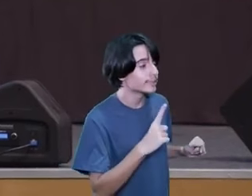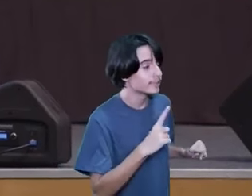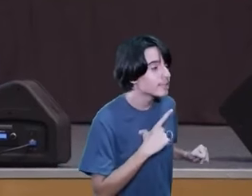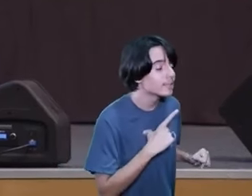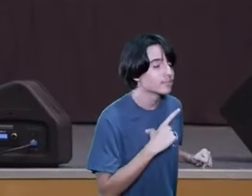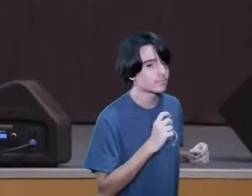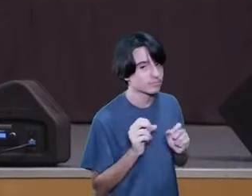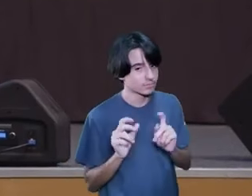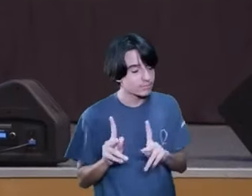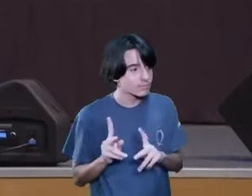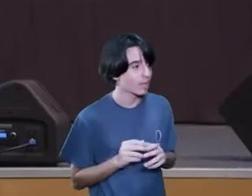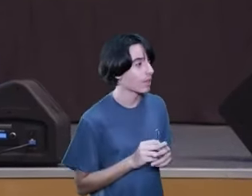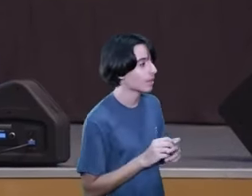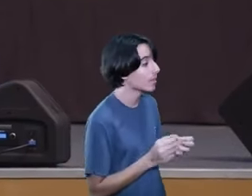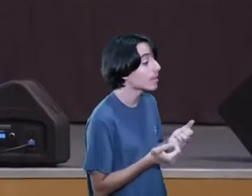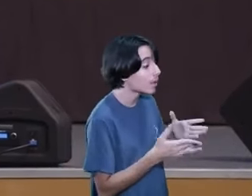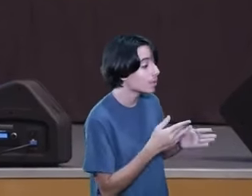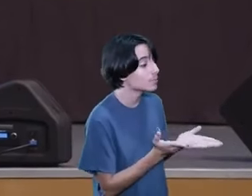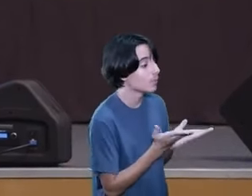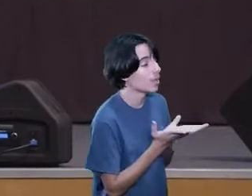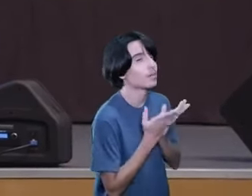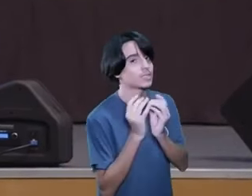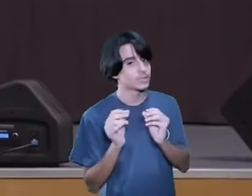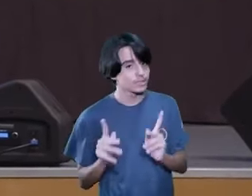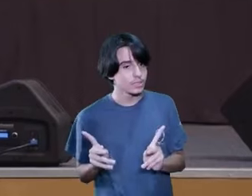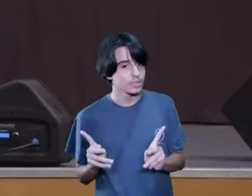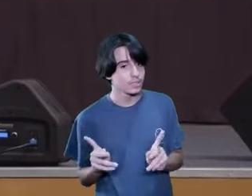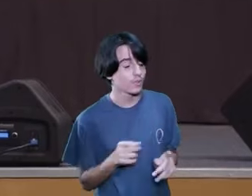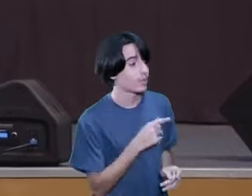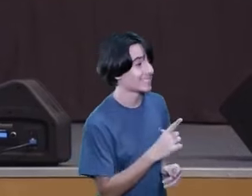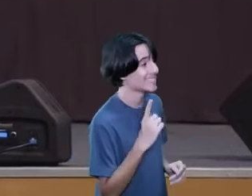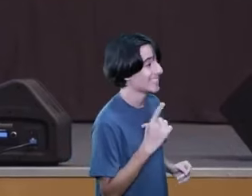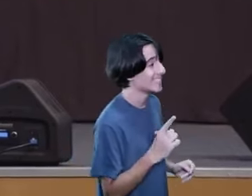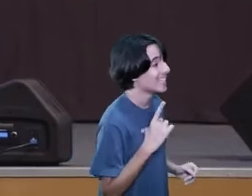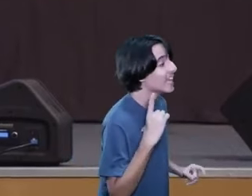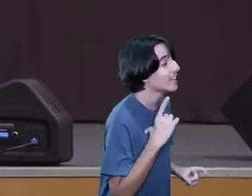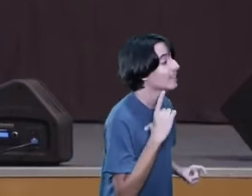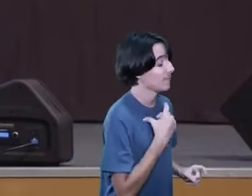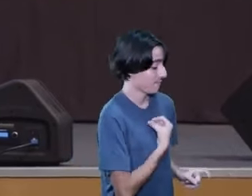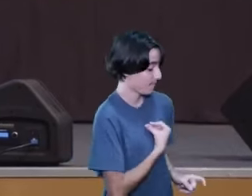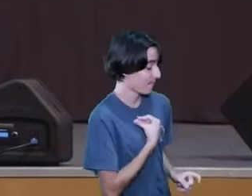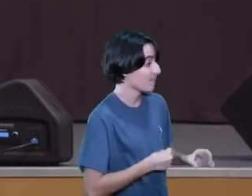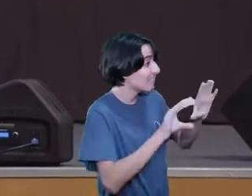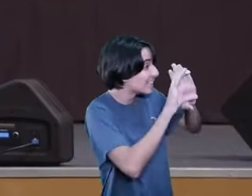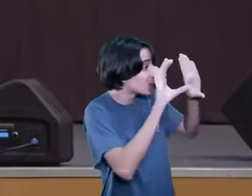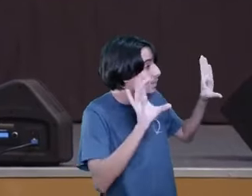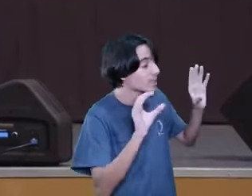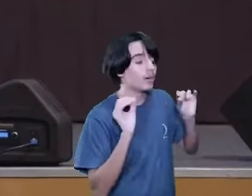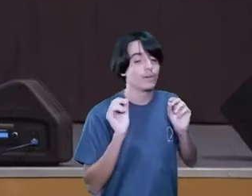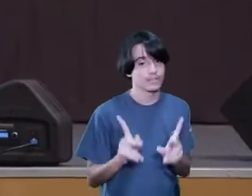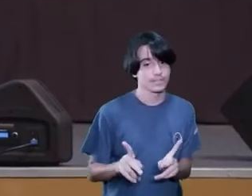ok? Dá aos pobres, ok? Terás um tesouro no céu, ok?